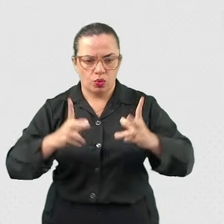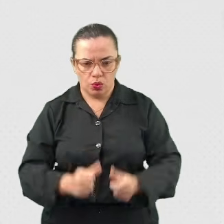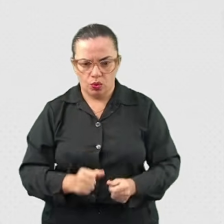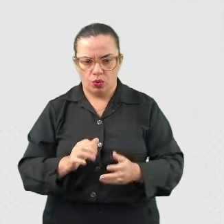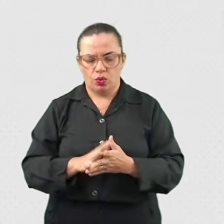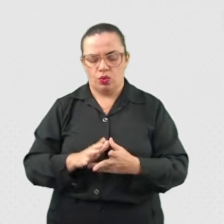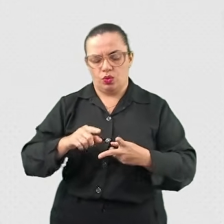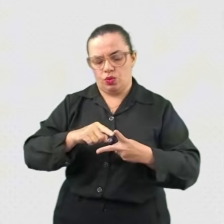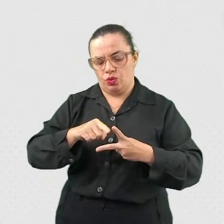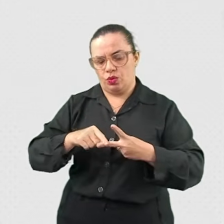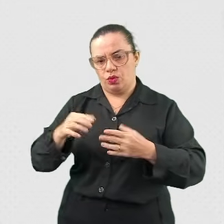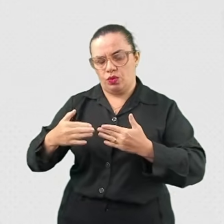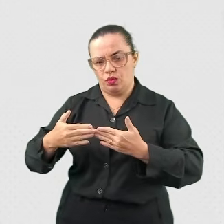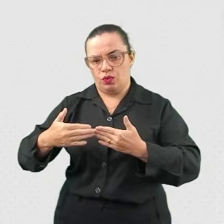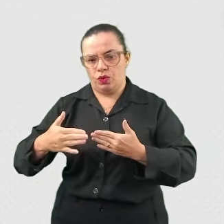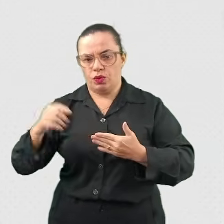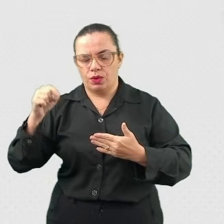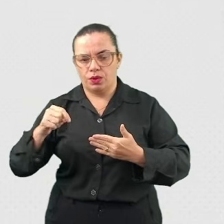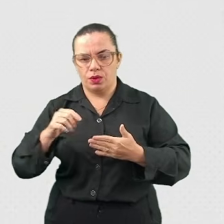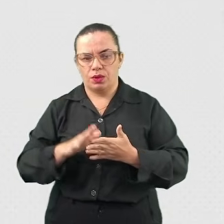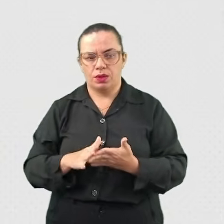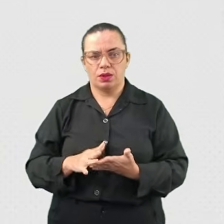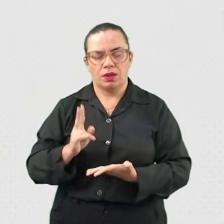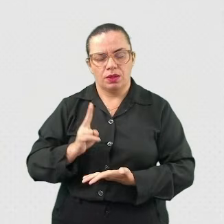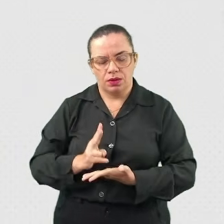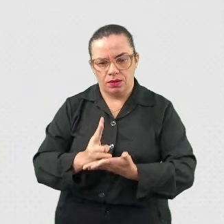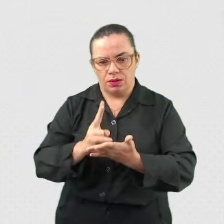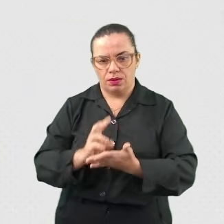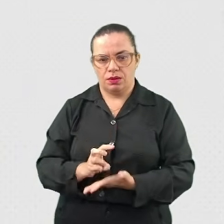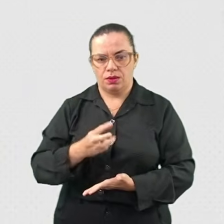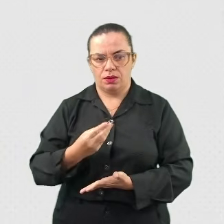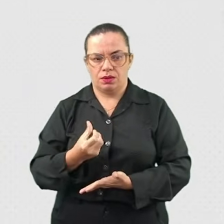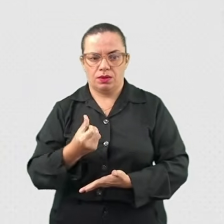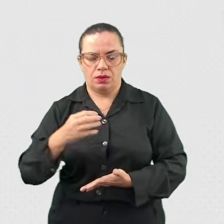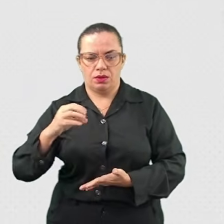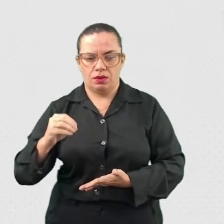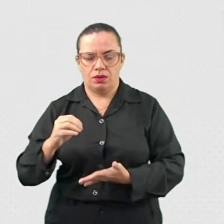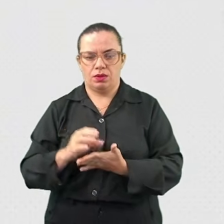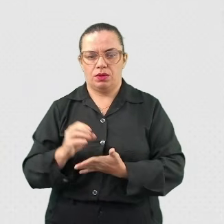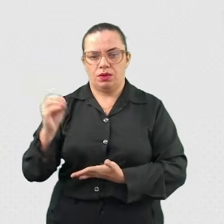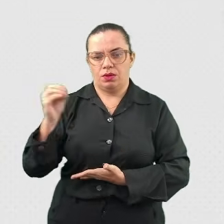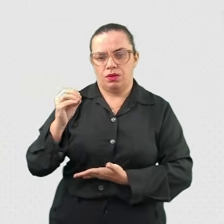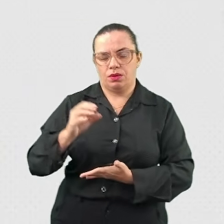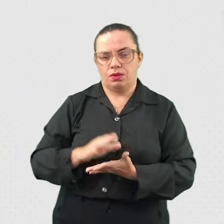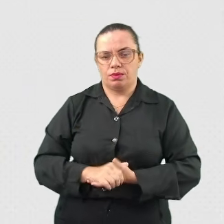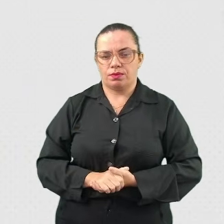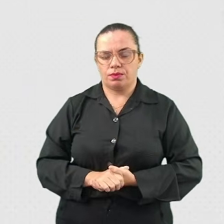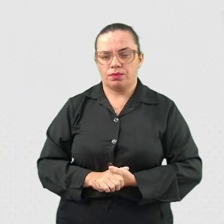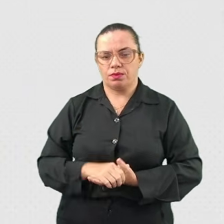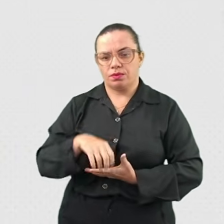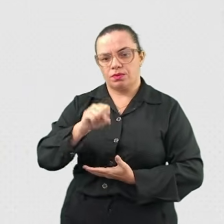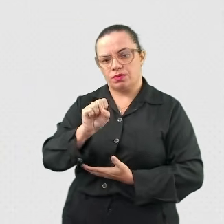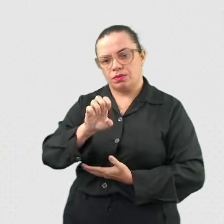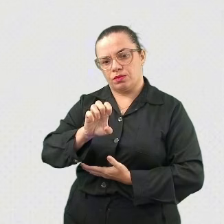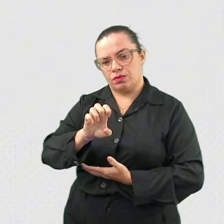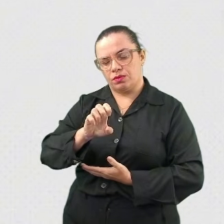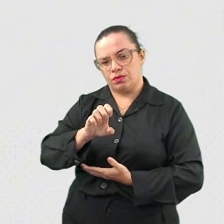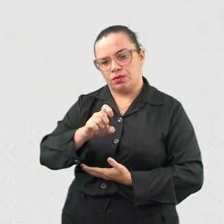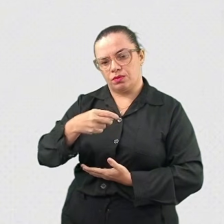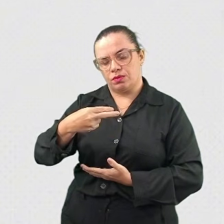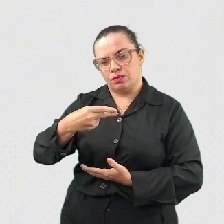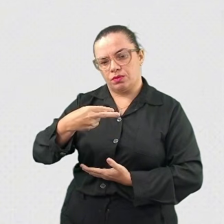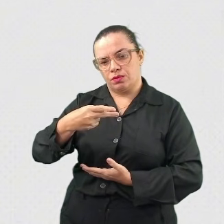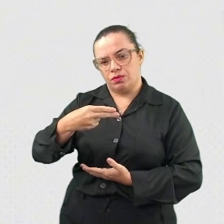de um polígono, ele vai dar sempre 360 graus. Isso aqui, soma dos ângulos externos, ó, é